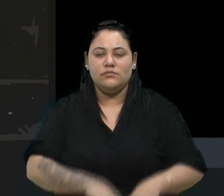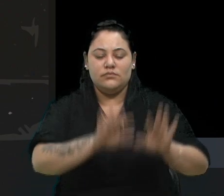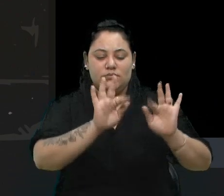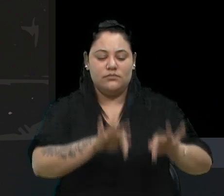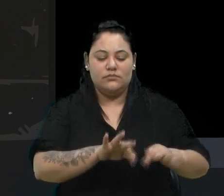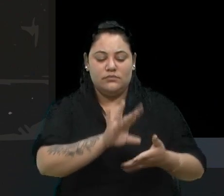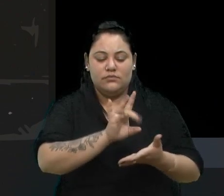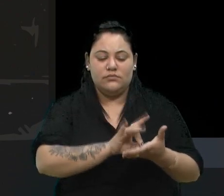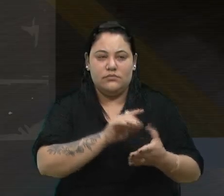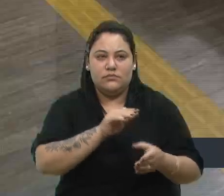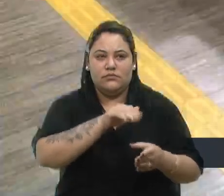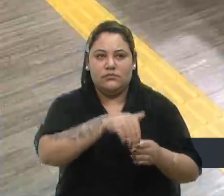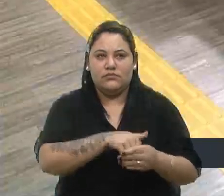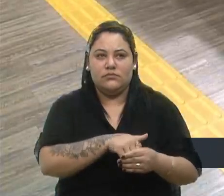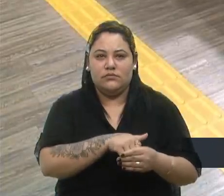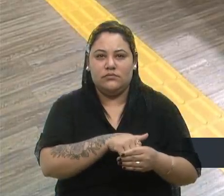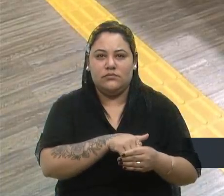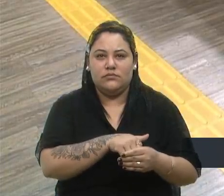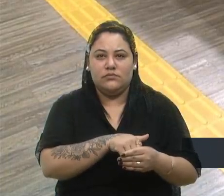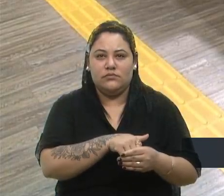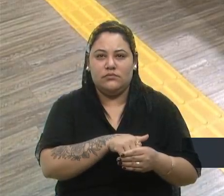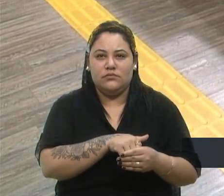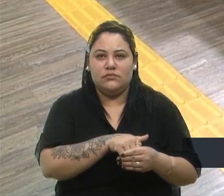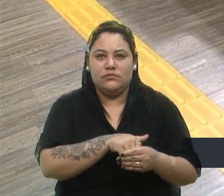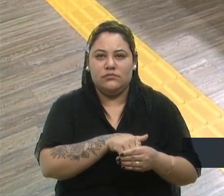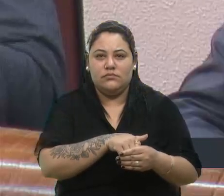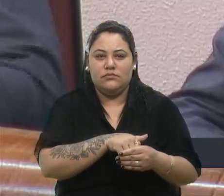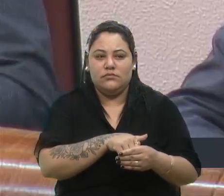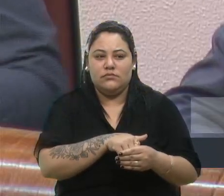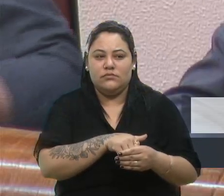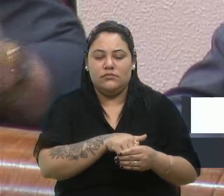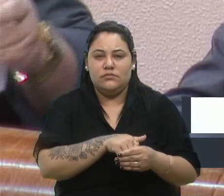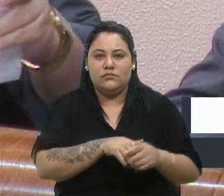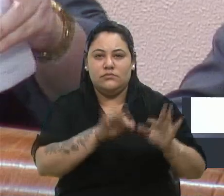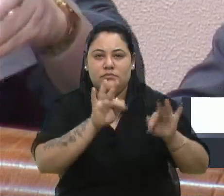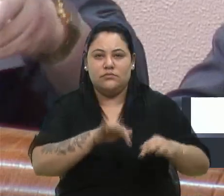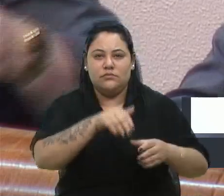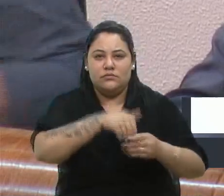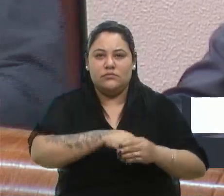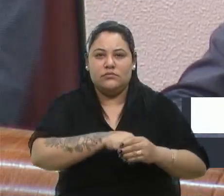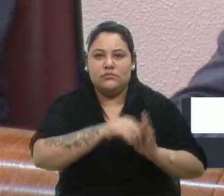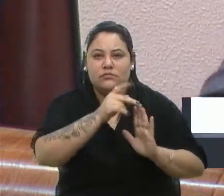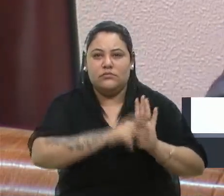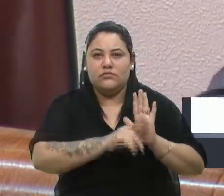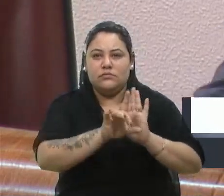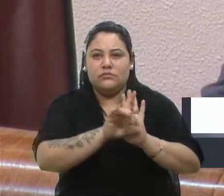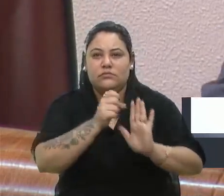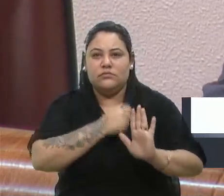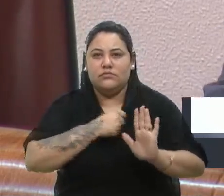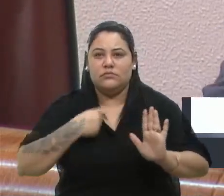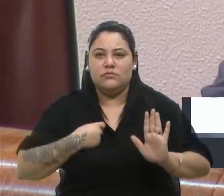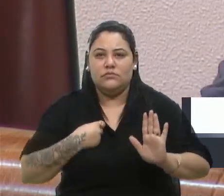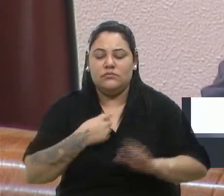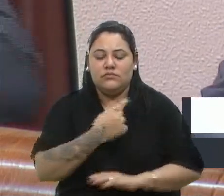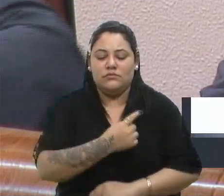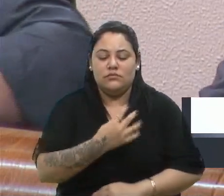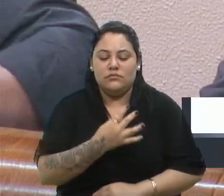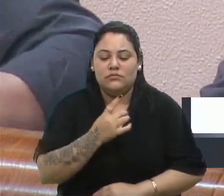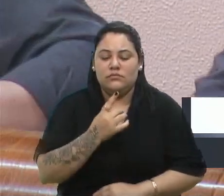Encerrado o registro dos votos. Encerrada a votação, projeto de lei número